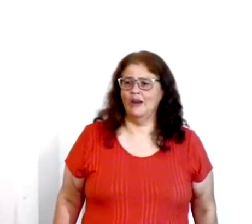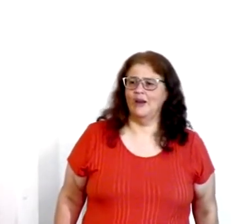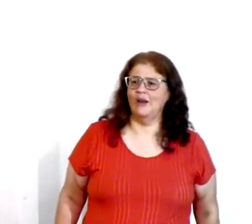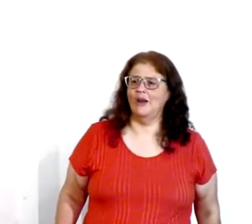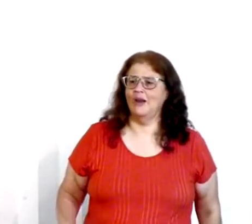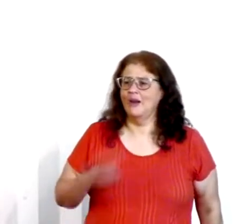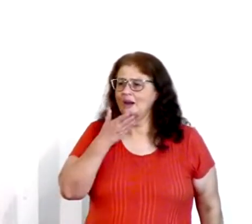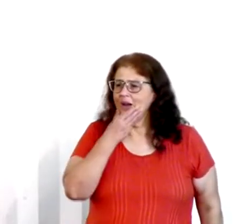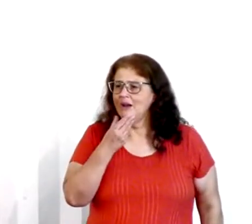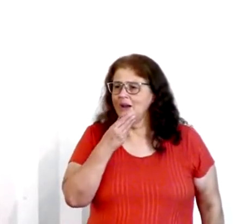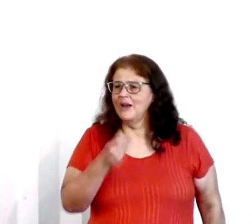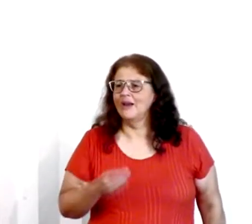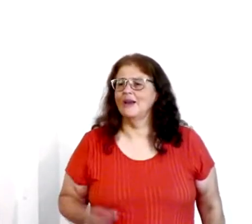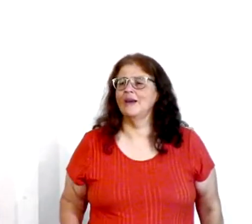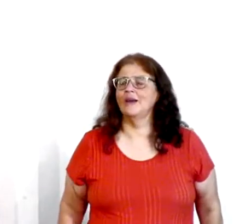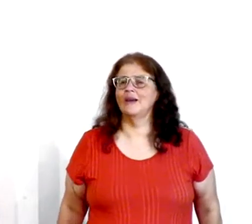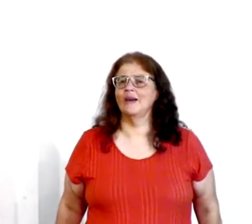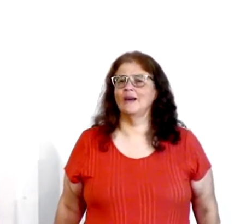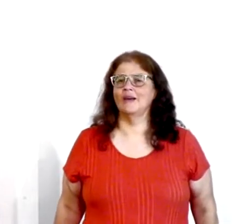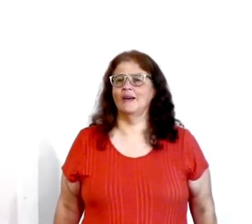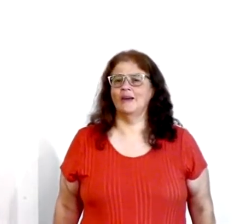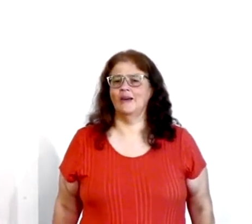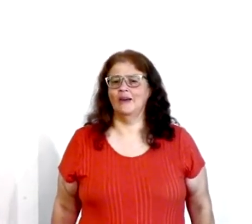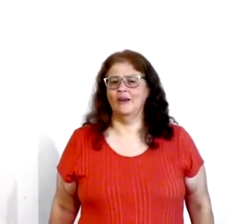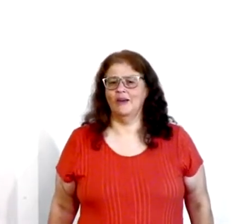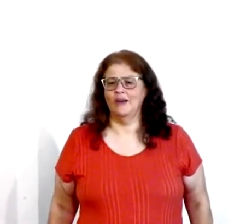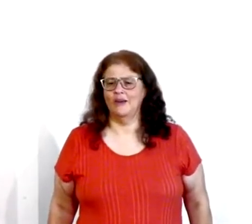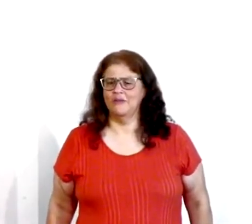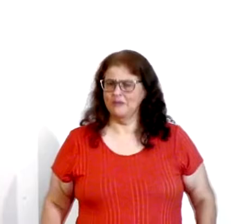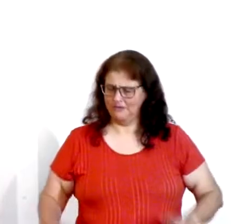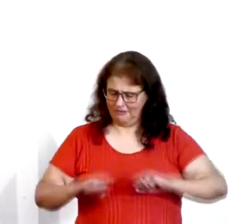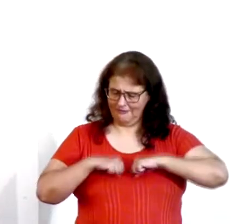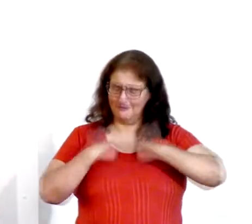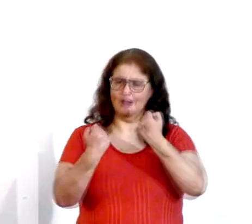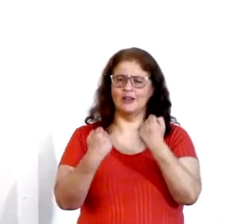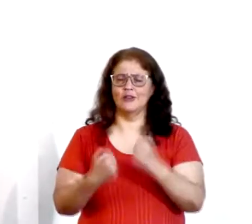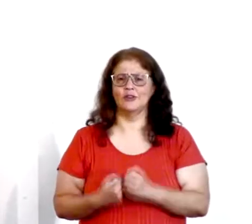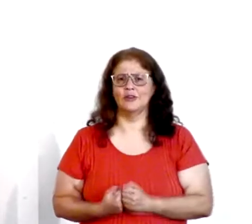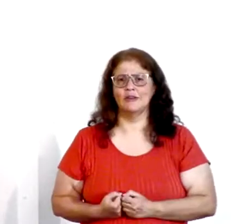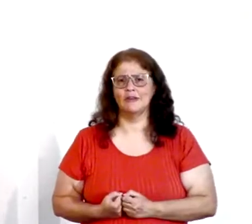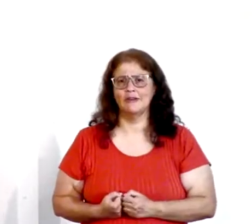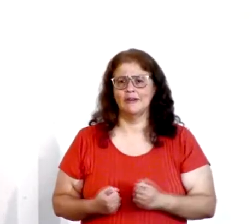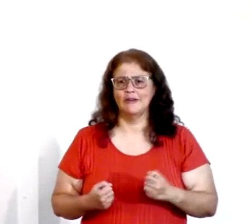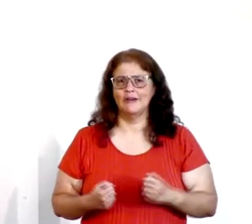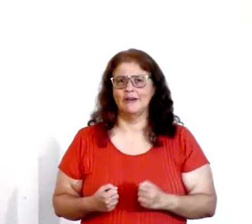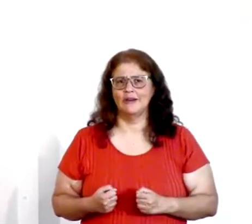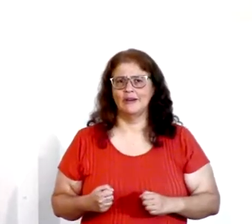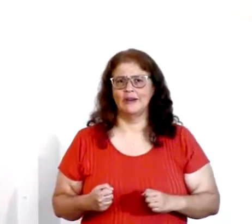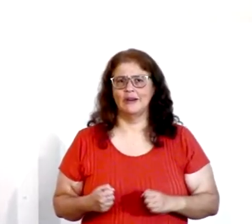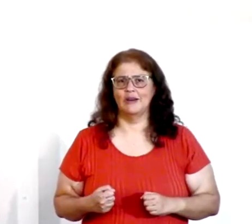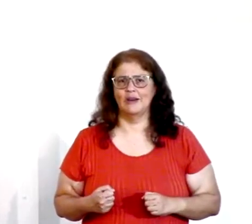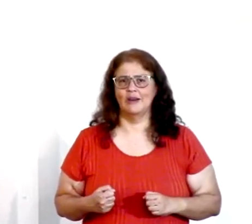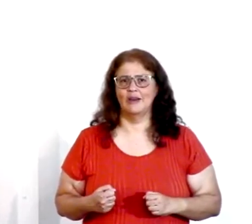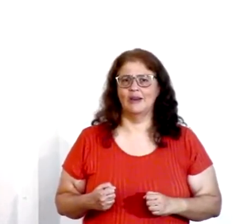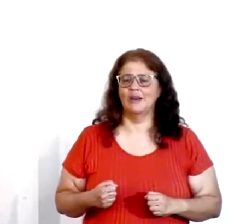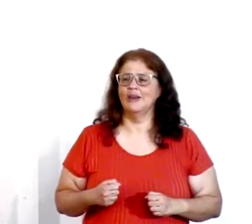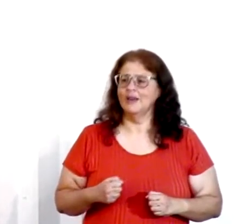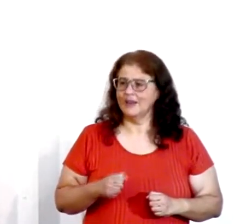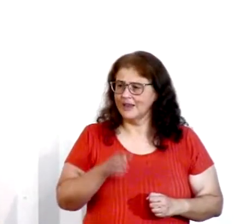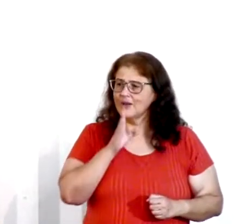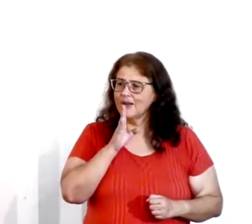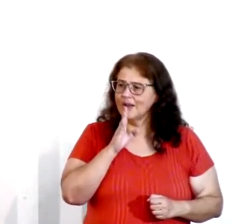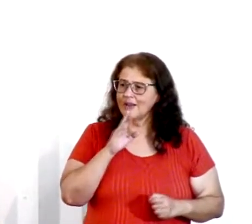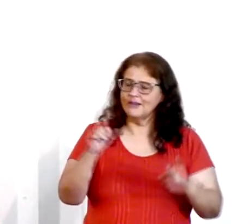corajoso, um homem valente. Aqueles que conhecem um pouco da história de Davi sabem